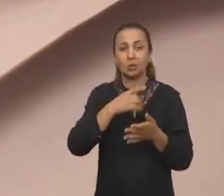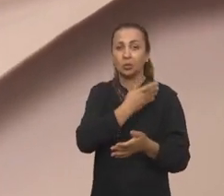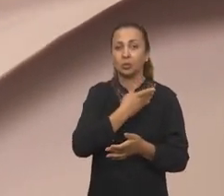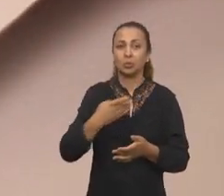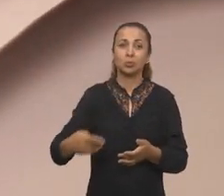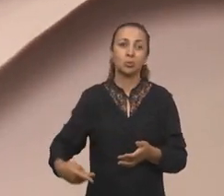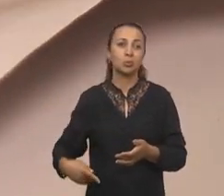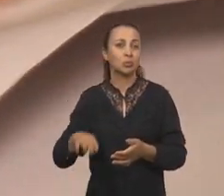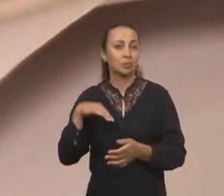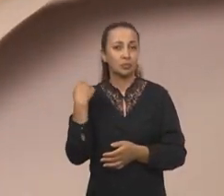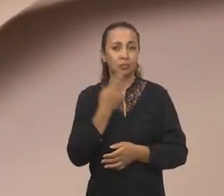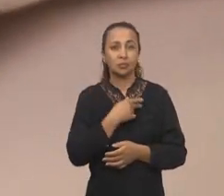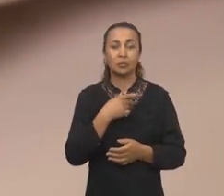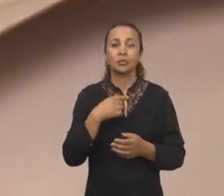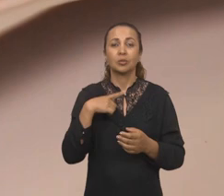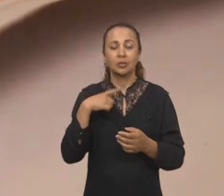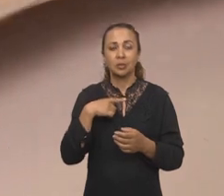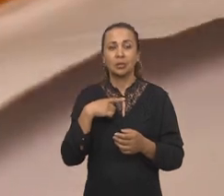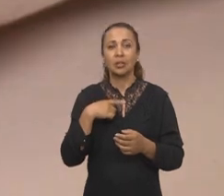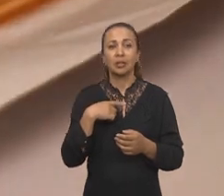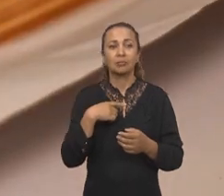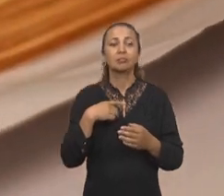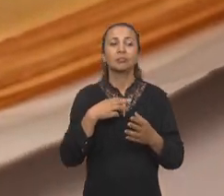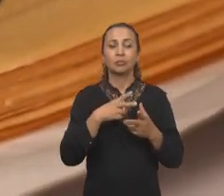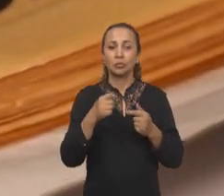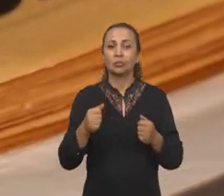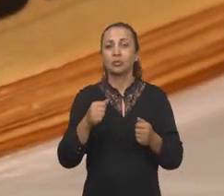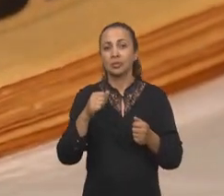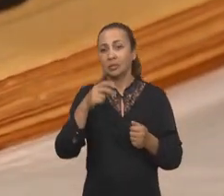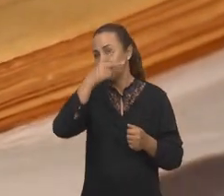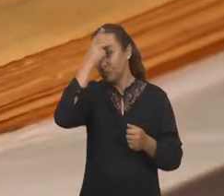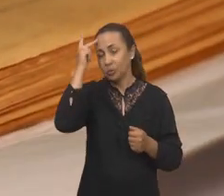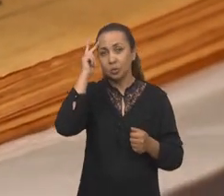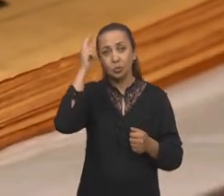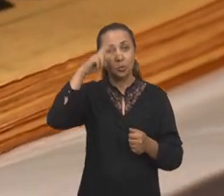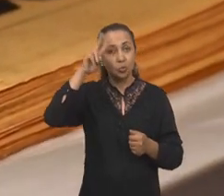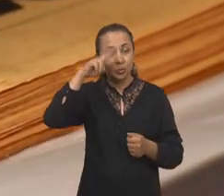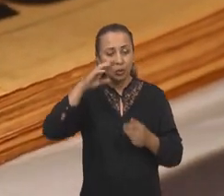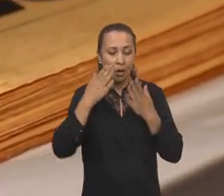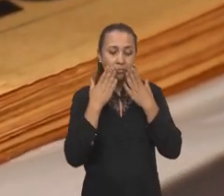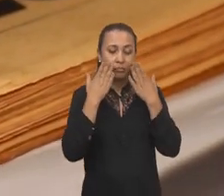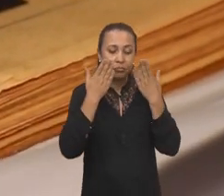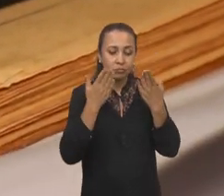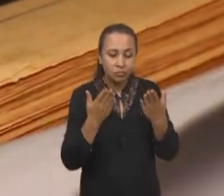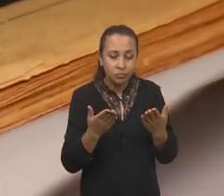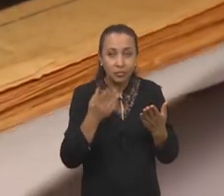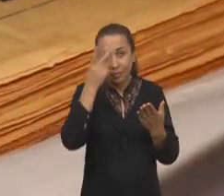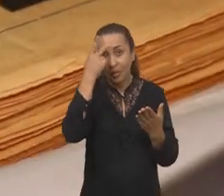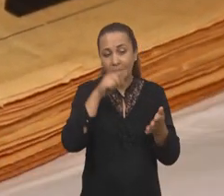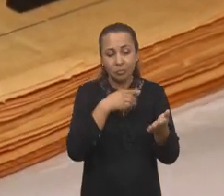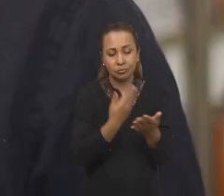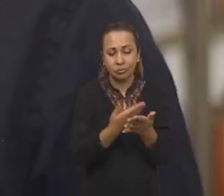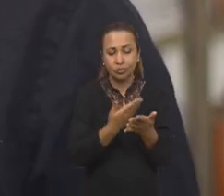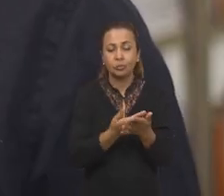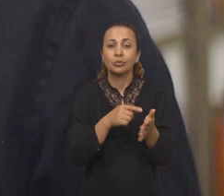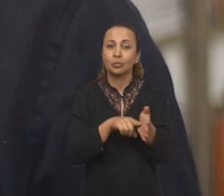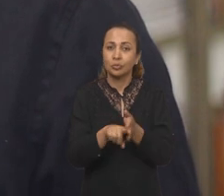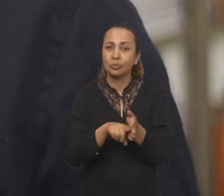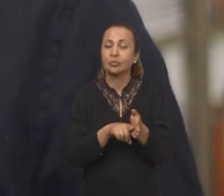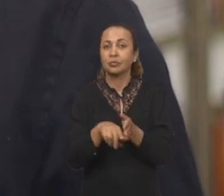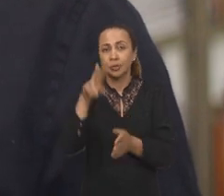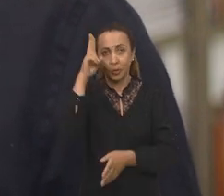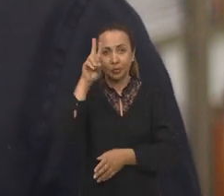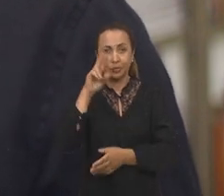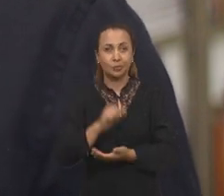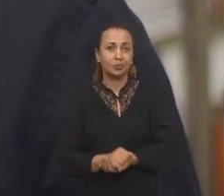públicas também que a gente constitui esse material em que o em que o historiador vai se debruçar para pesquisar a história né a gente